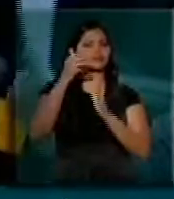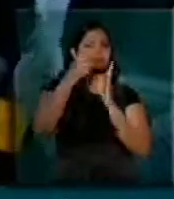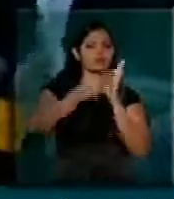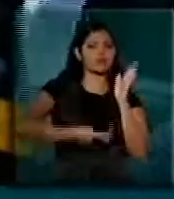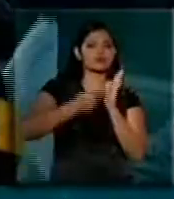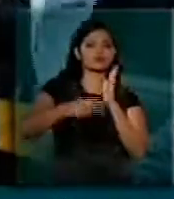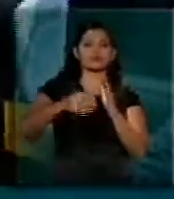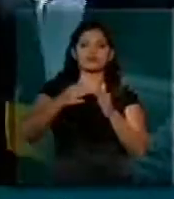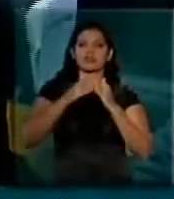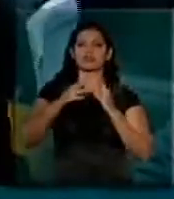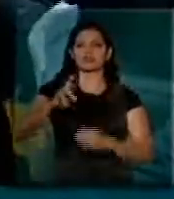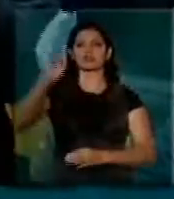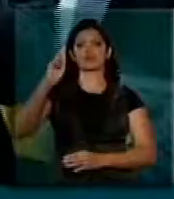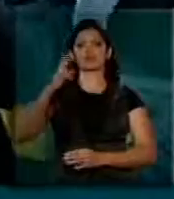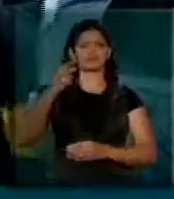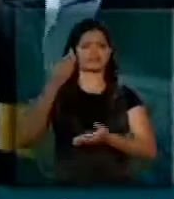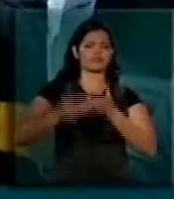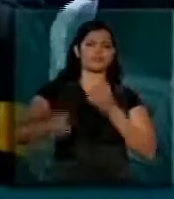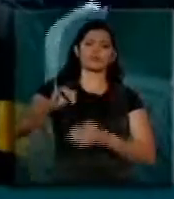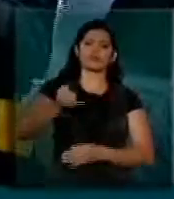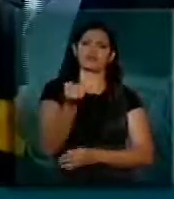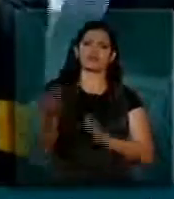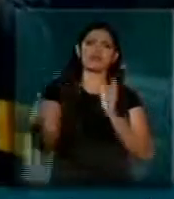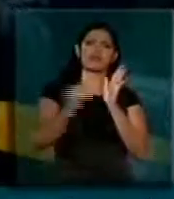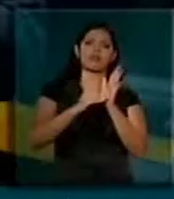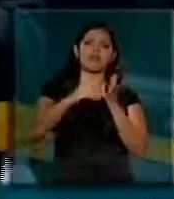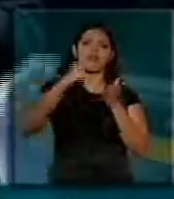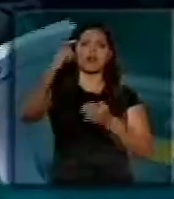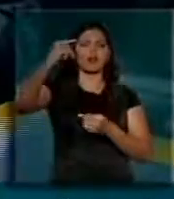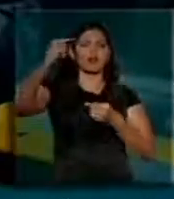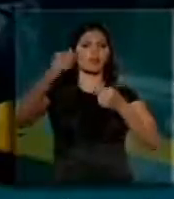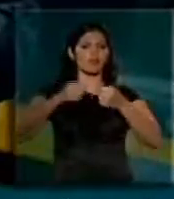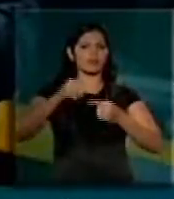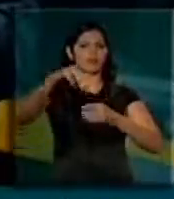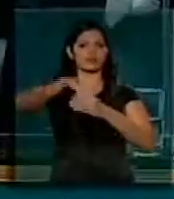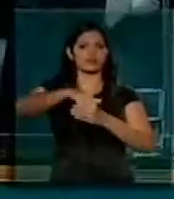líderes que não percam a oportunidade de incluí-lo no acordo para a votação. Muito obrigado por sua atenção.